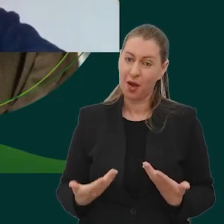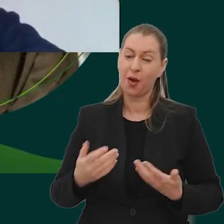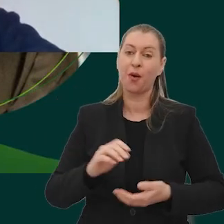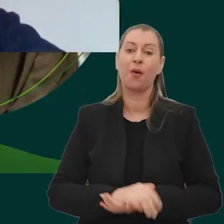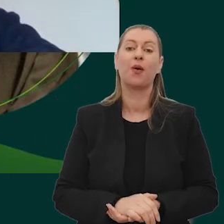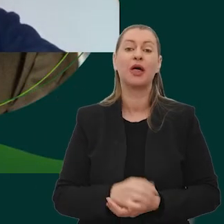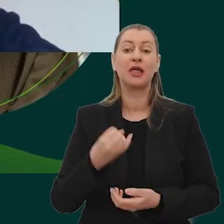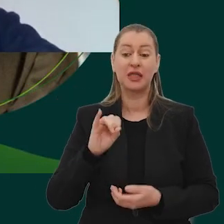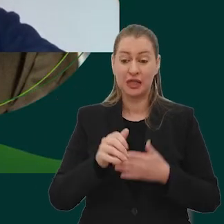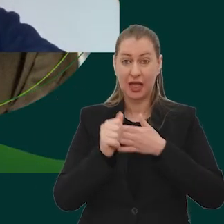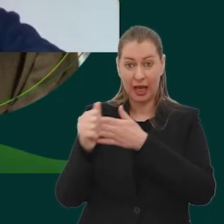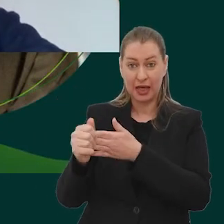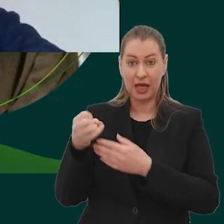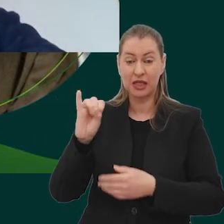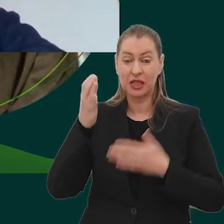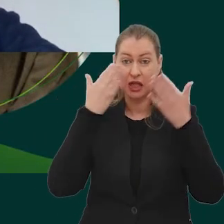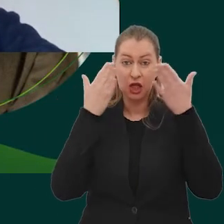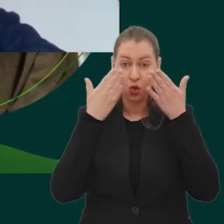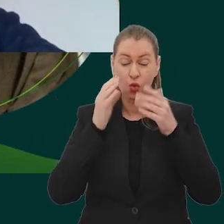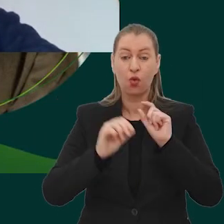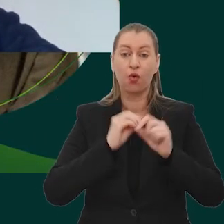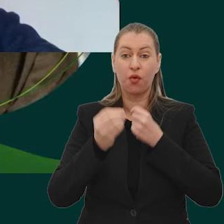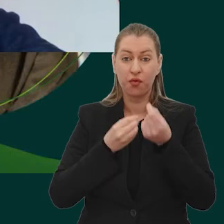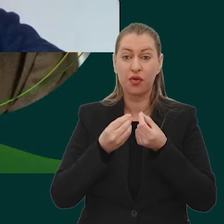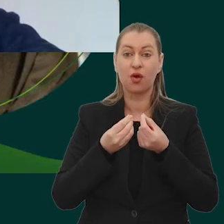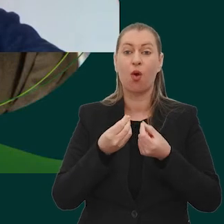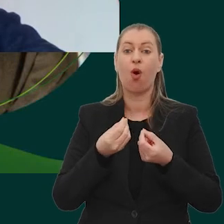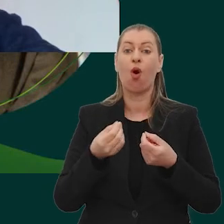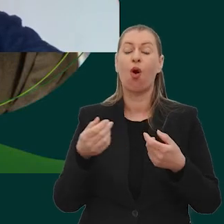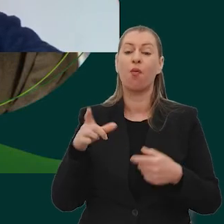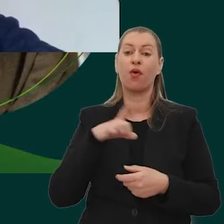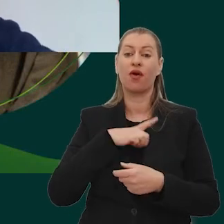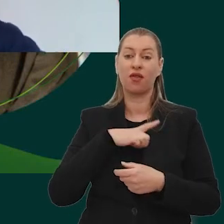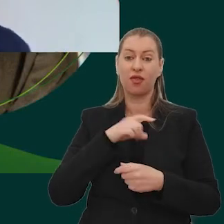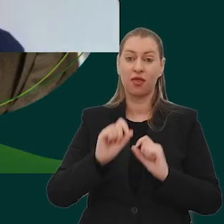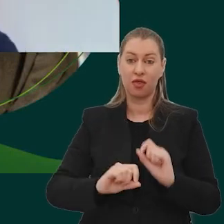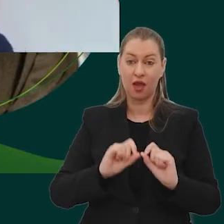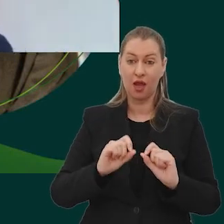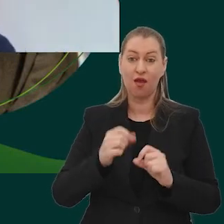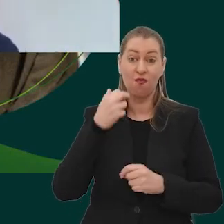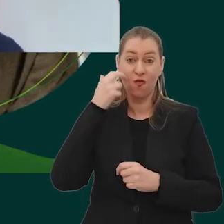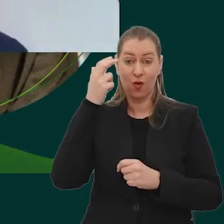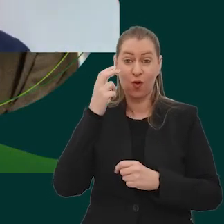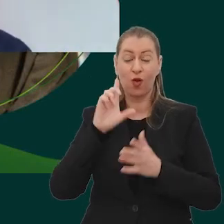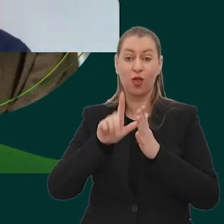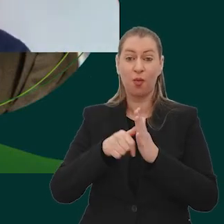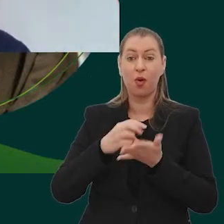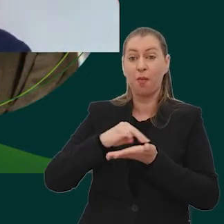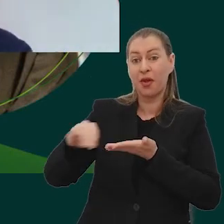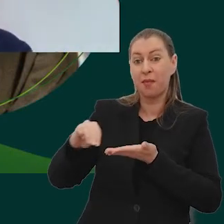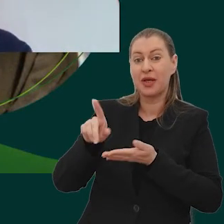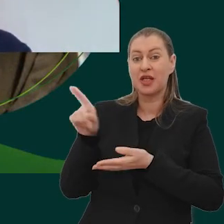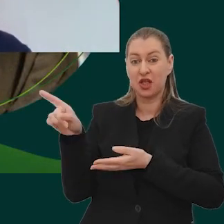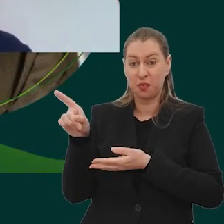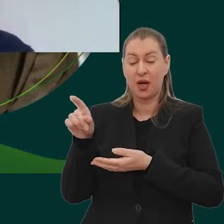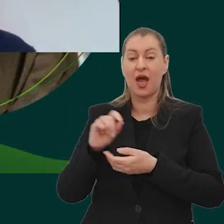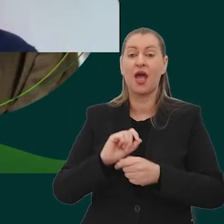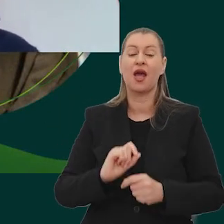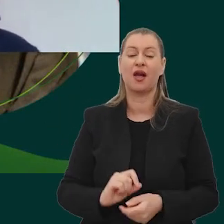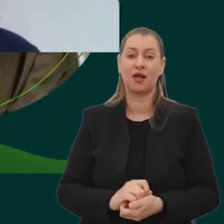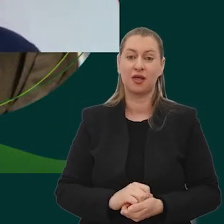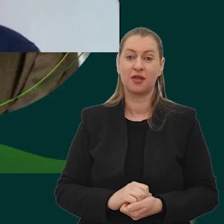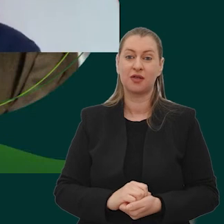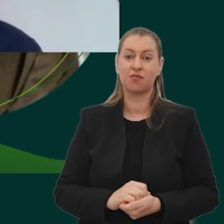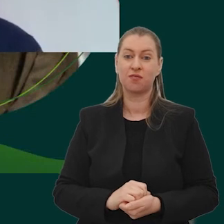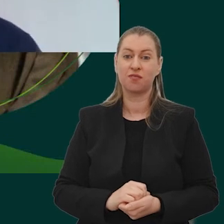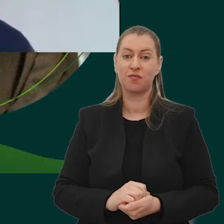tiver alguma dúvida, já que vocês estão aí com um pouco de vergonha, depois manda ali uma mensagem para ela, que quando